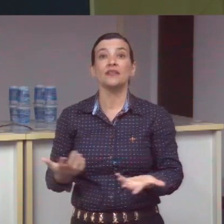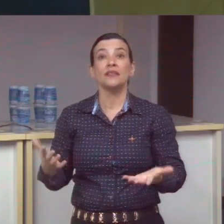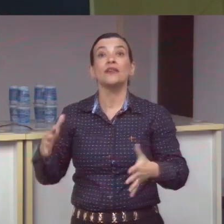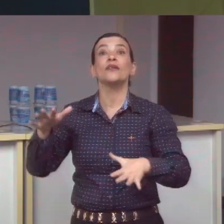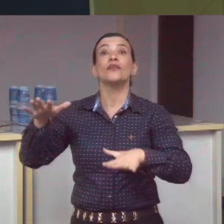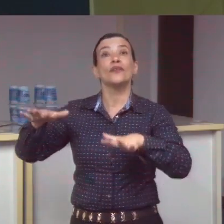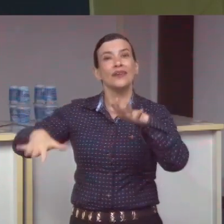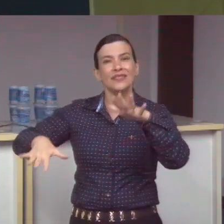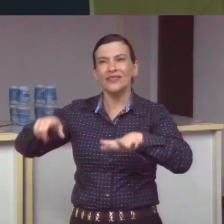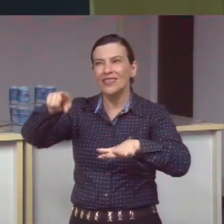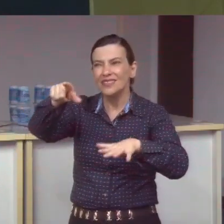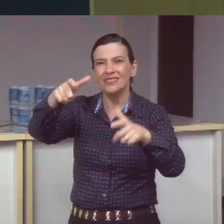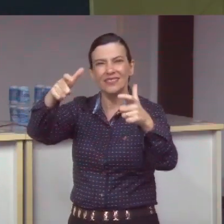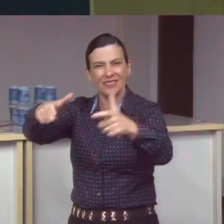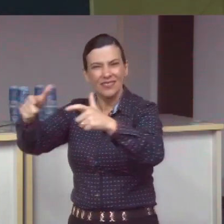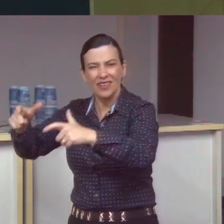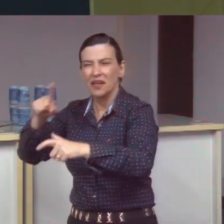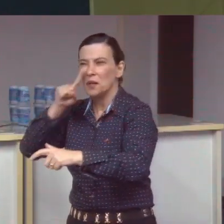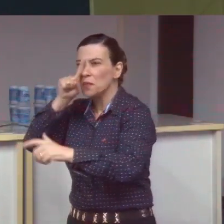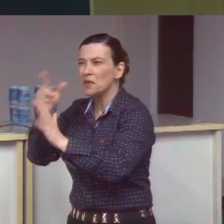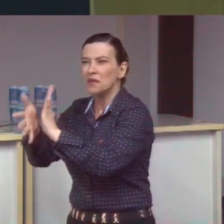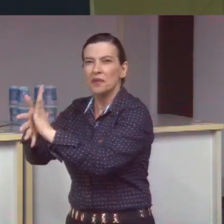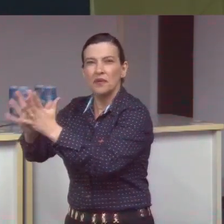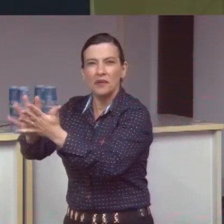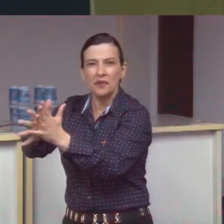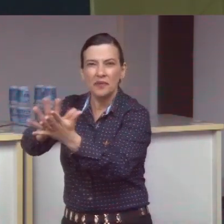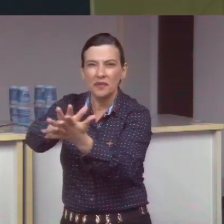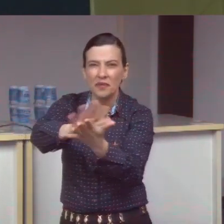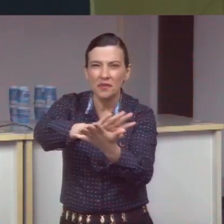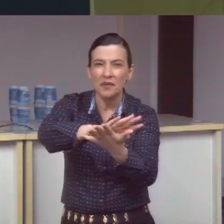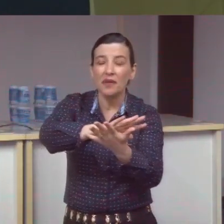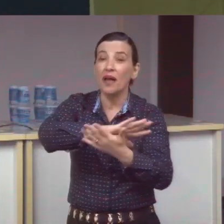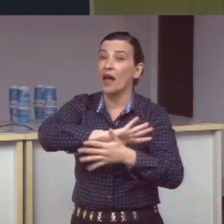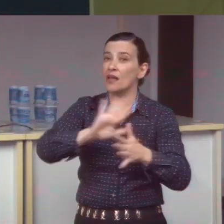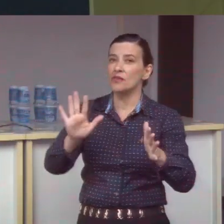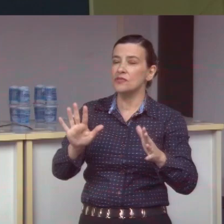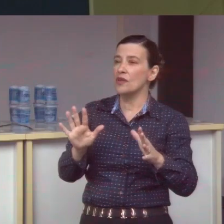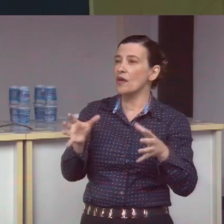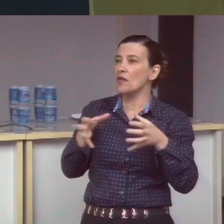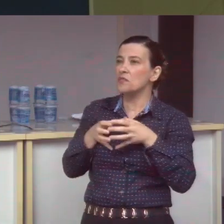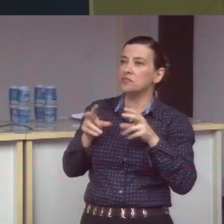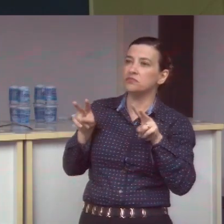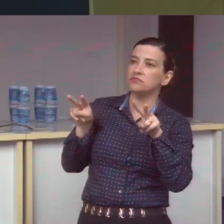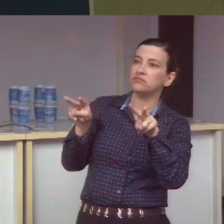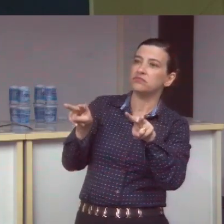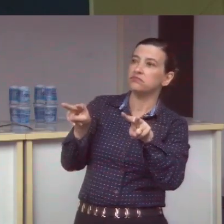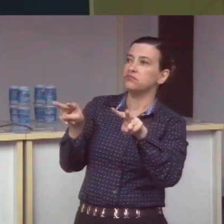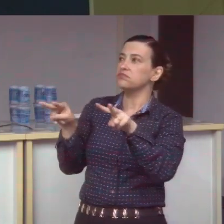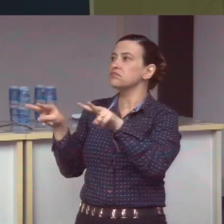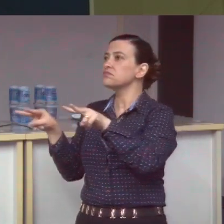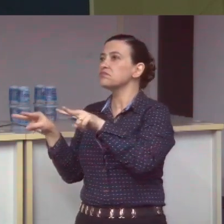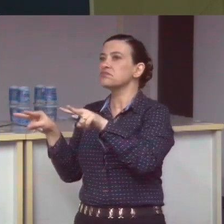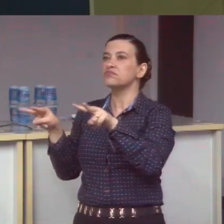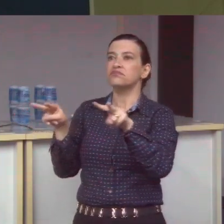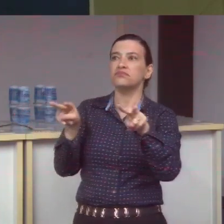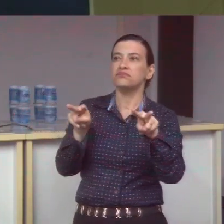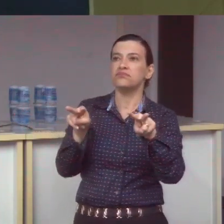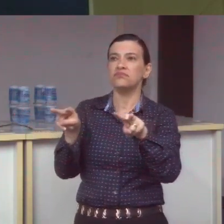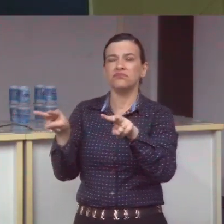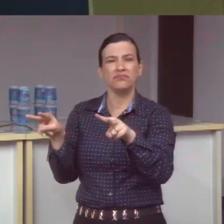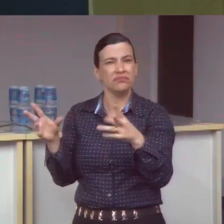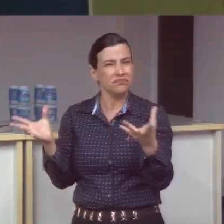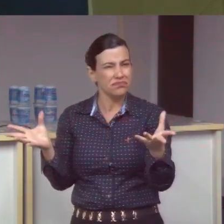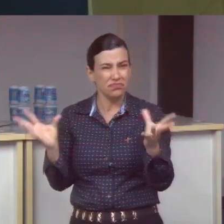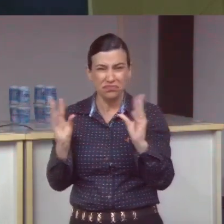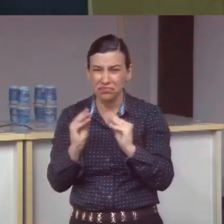profissionais, isto está no nosso foco de atenção, né? A gente não quer, falando de uma forma simplória, a gente